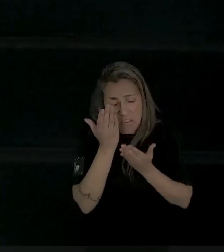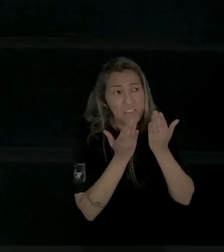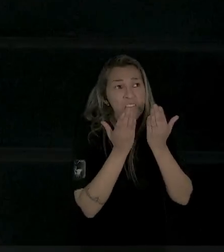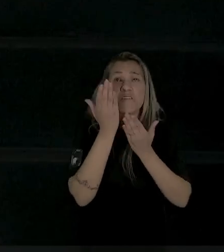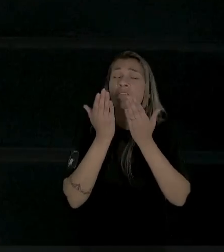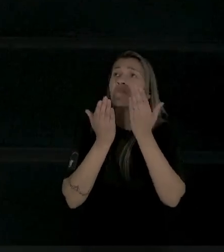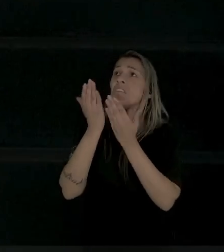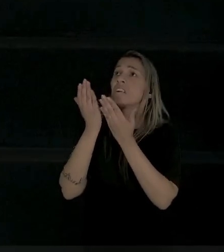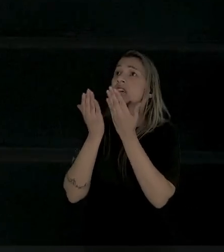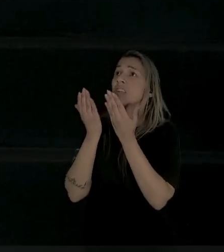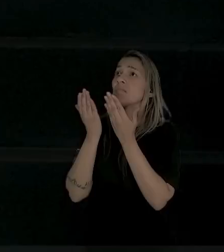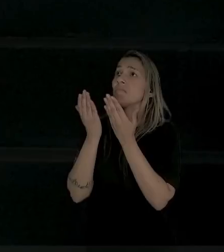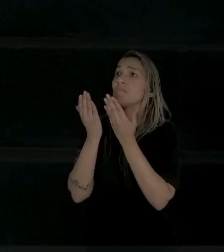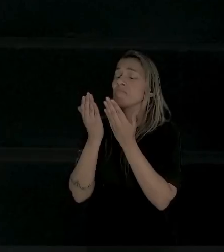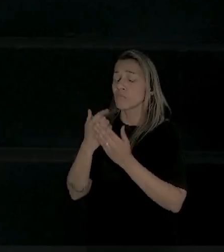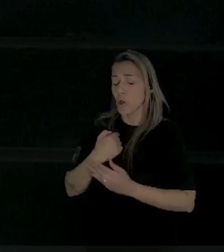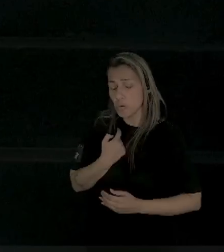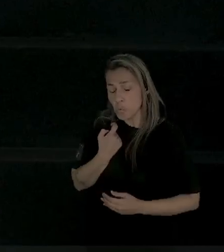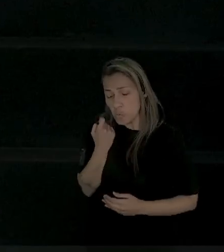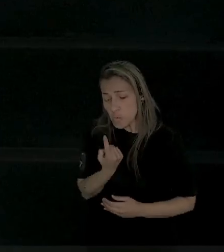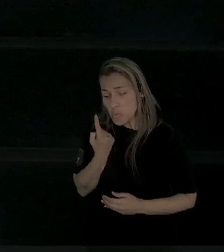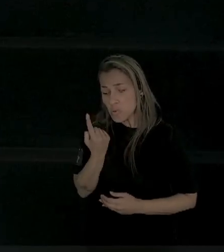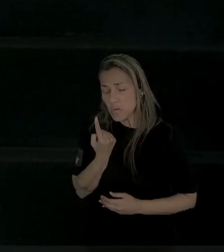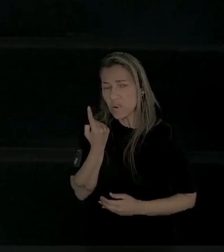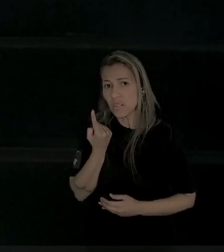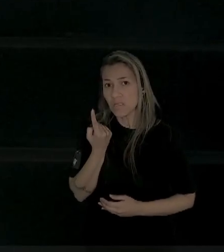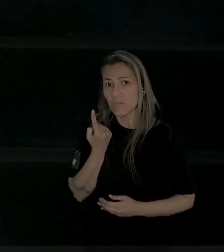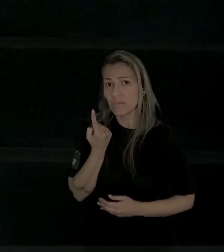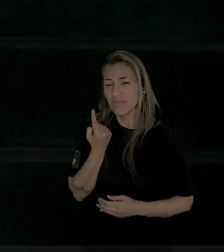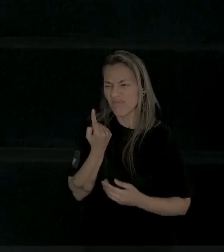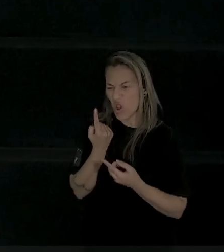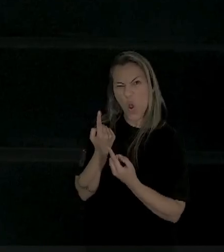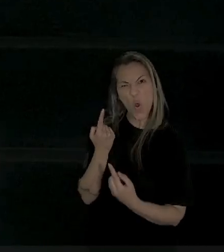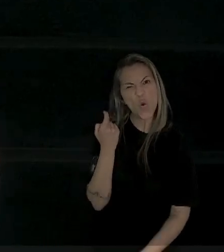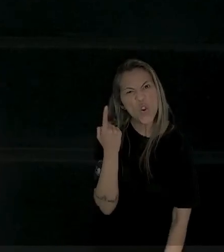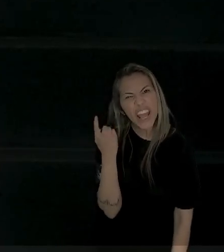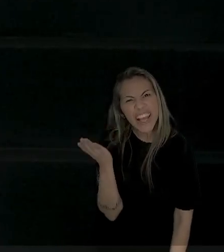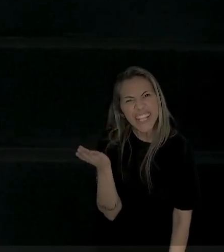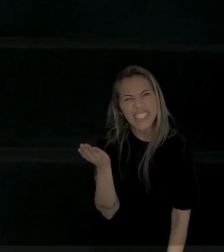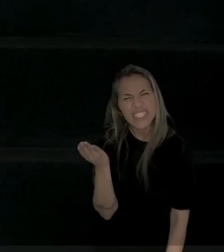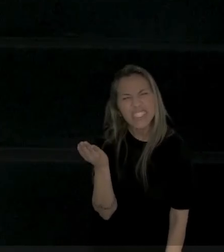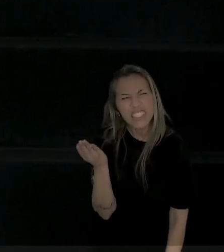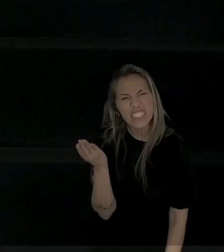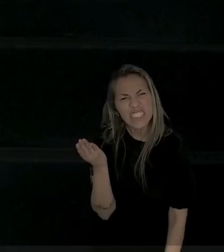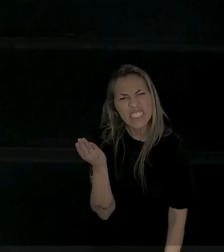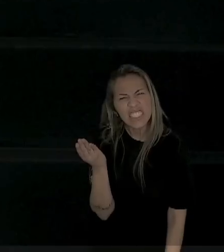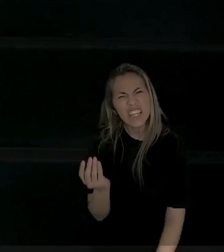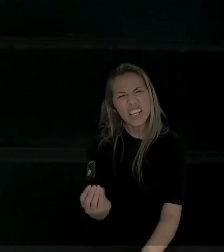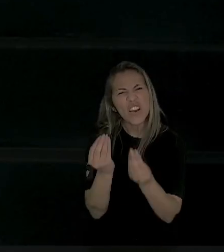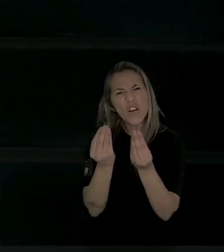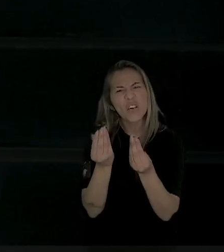se só ele fosse capaz de fazer a obra. Meu Deus, olha essa